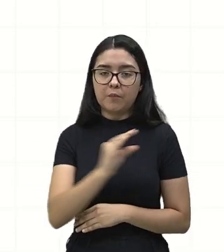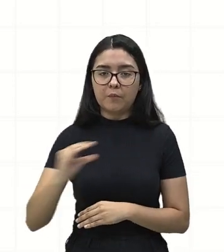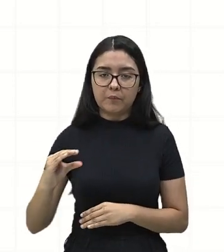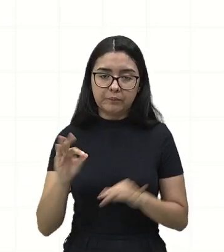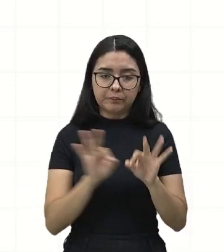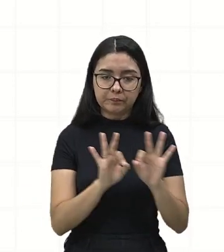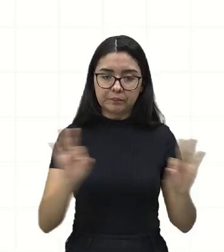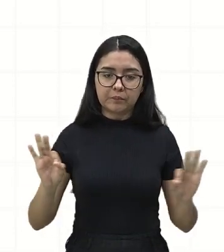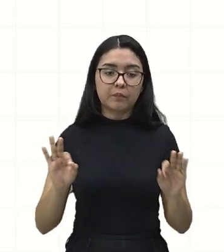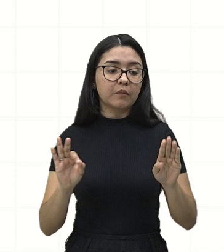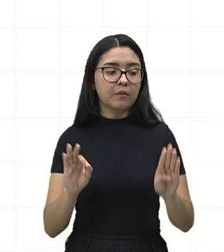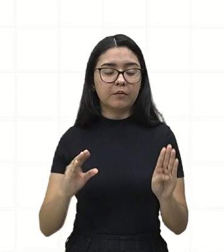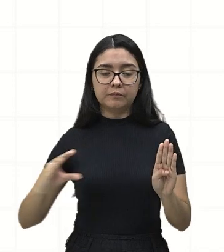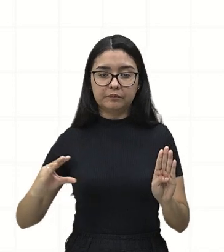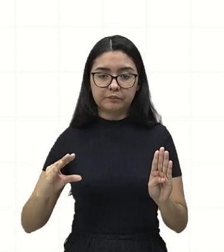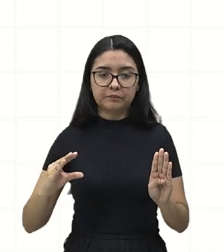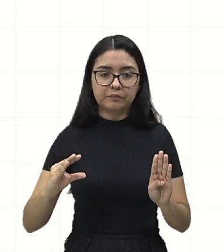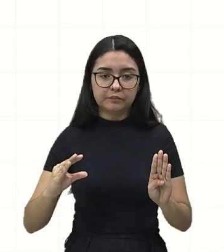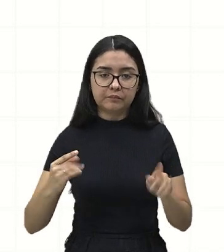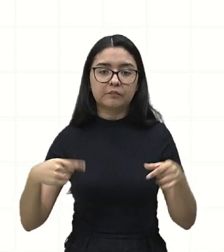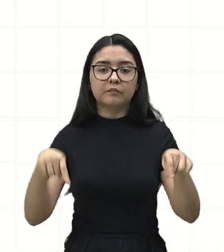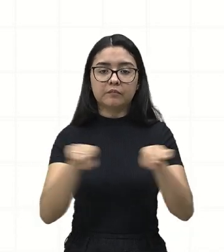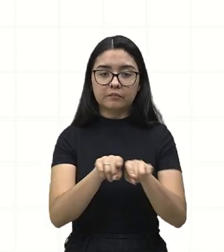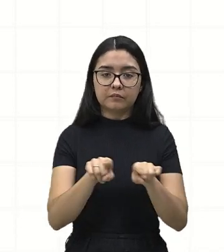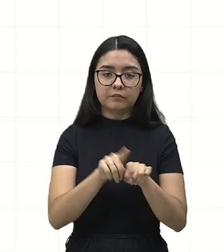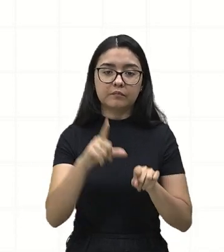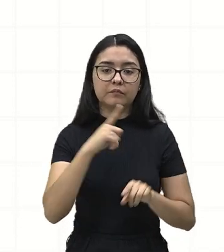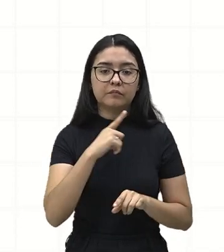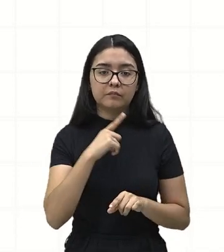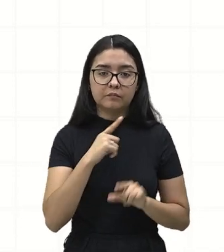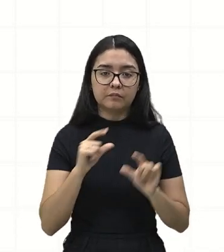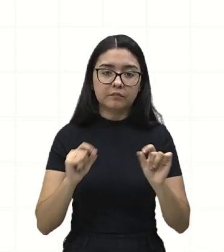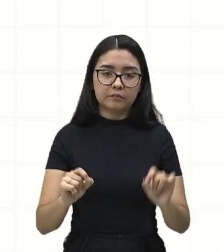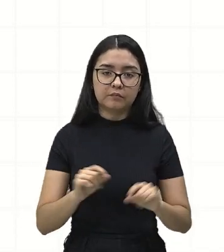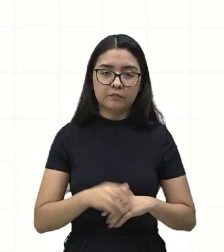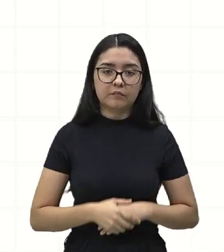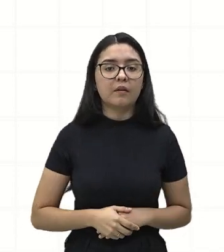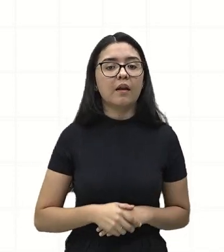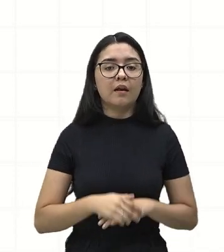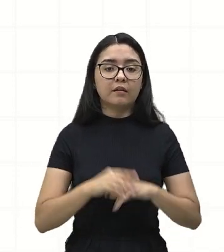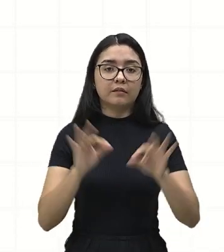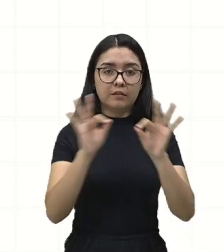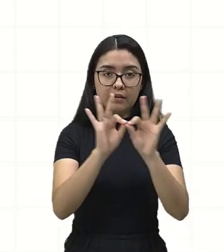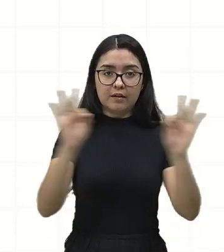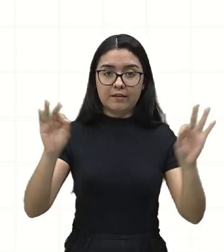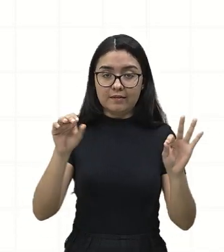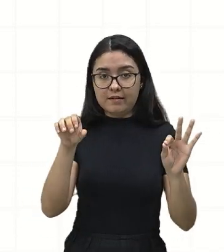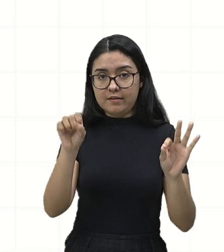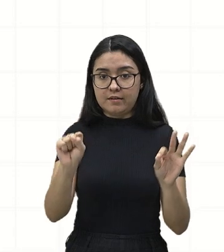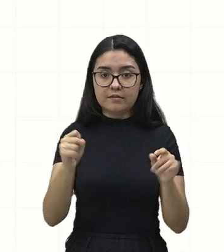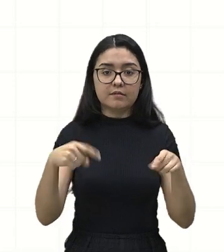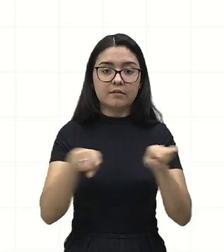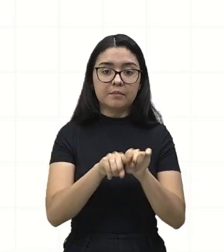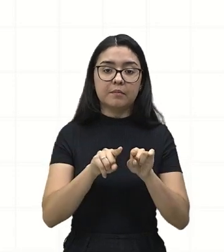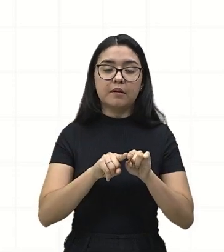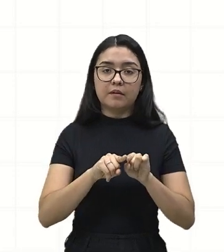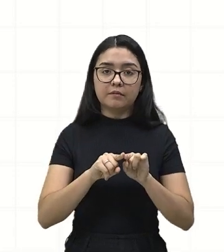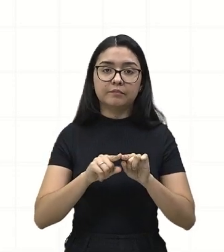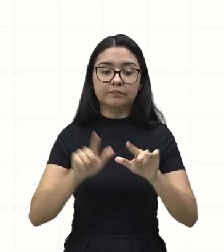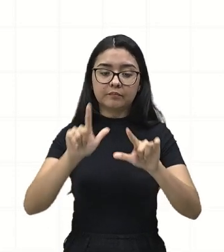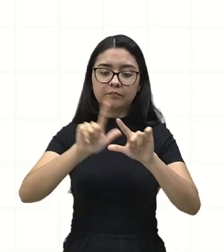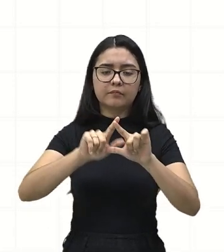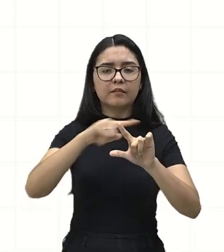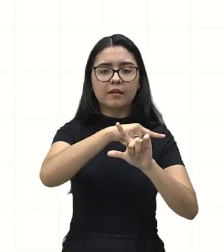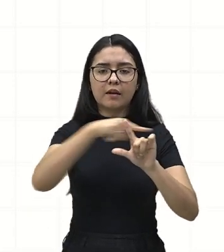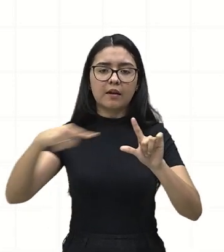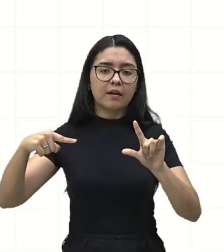A nós temos a reta S e nós temos aqui a nossa reta R. Beleza? Tudo